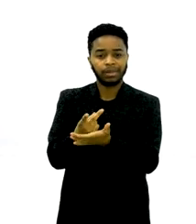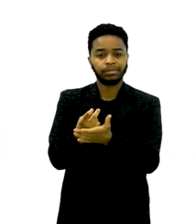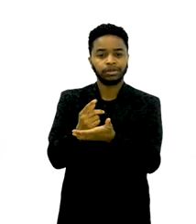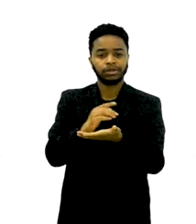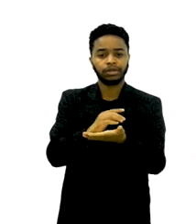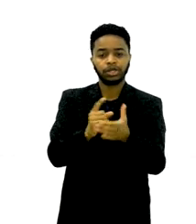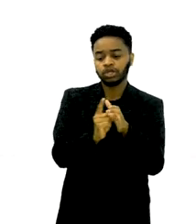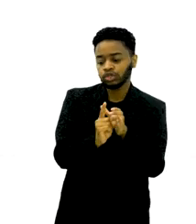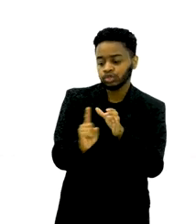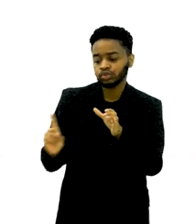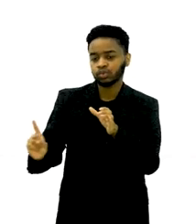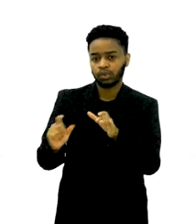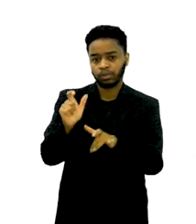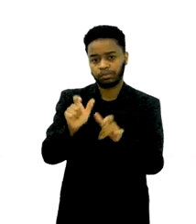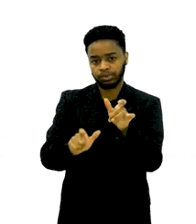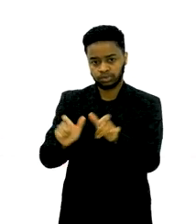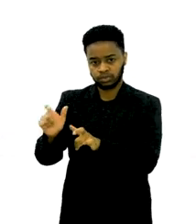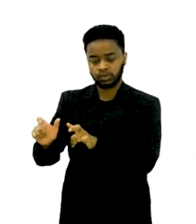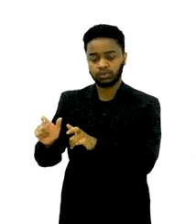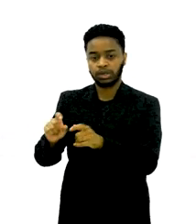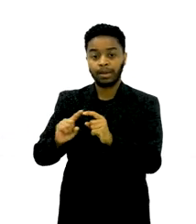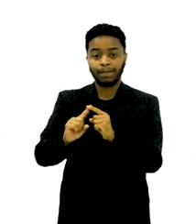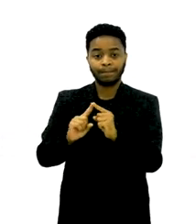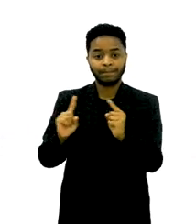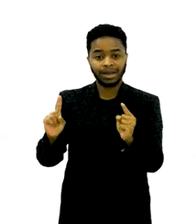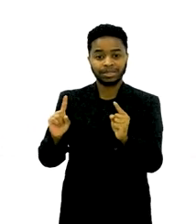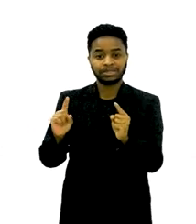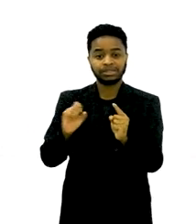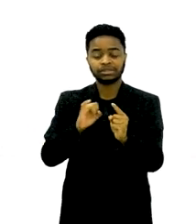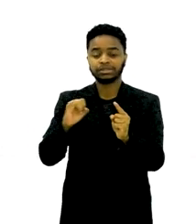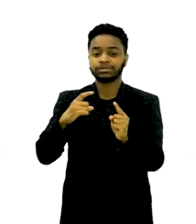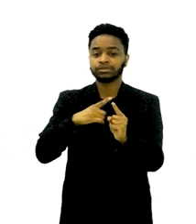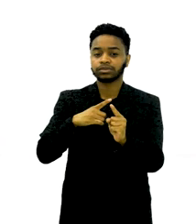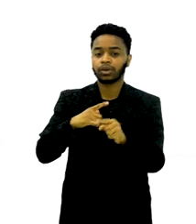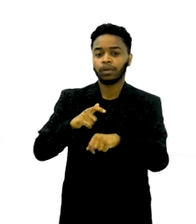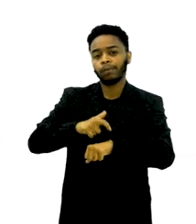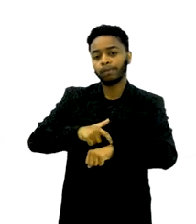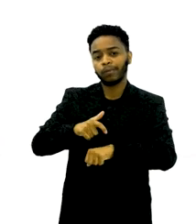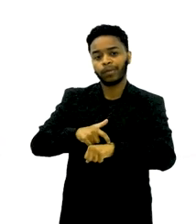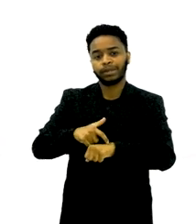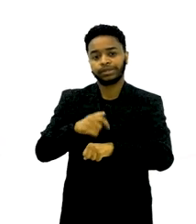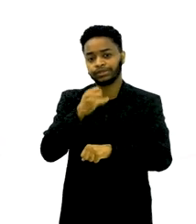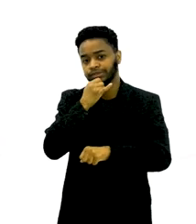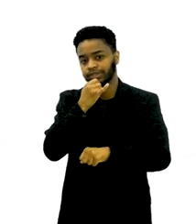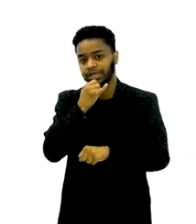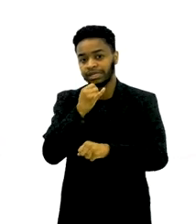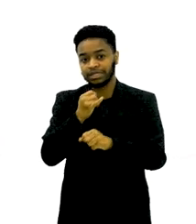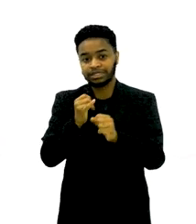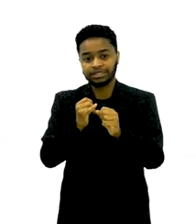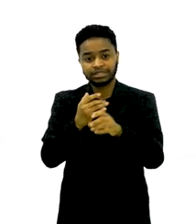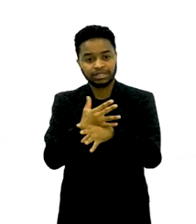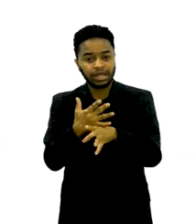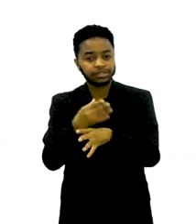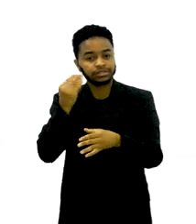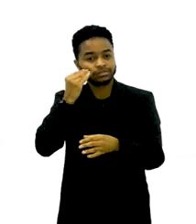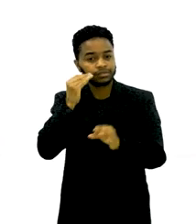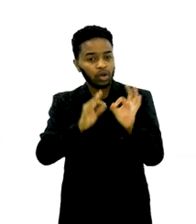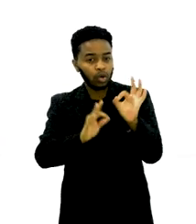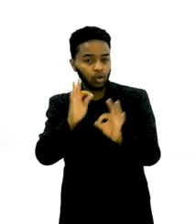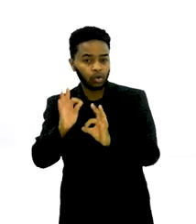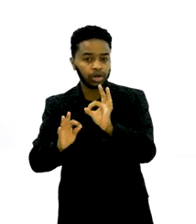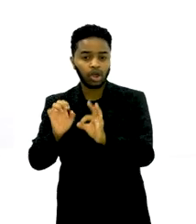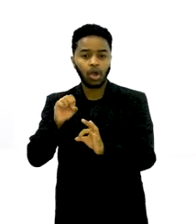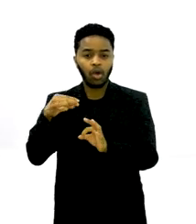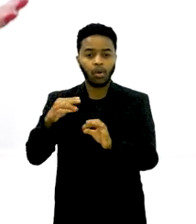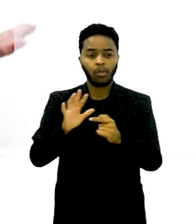exclusão e toda vez que você tem alguma momento em que a cidade quer se reorganizar ou se